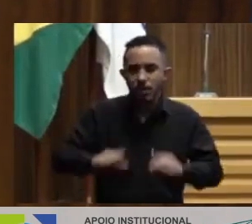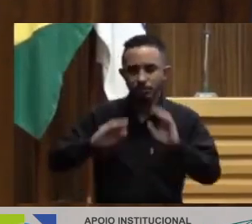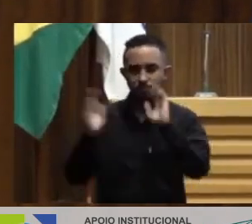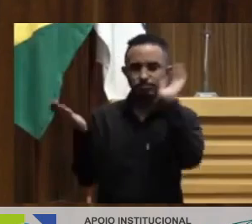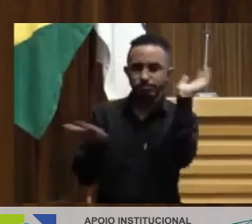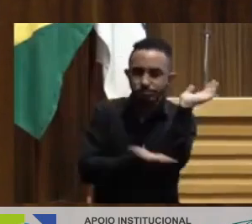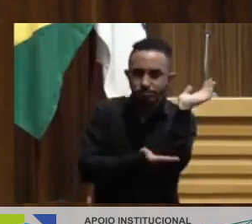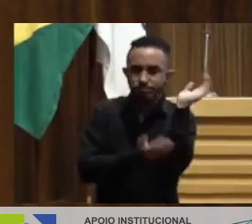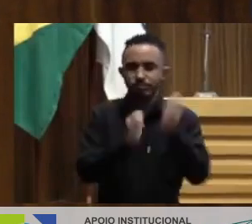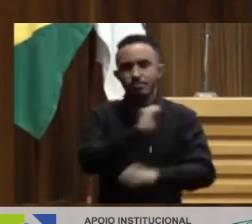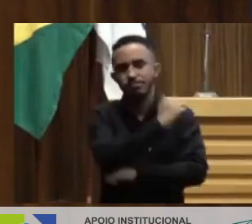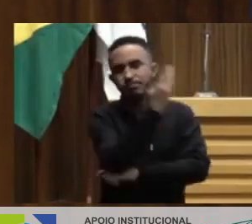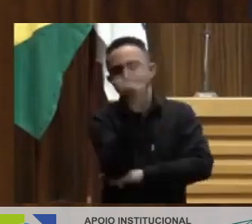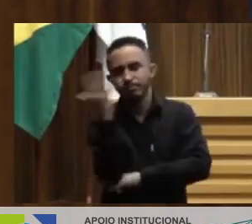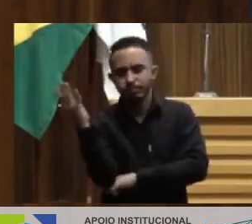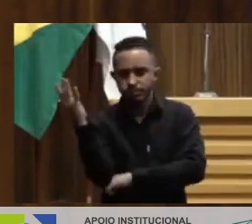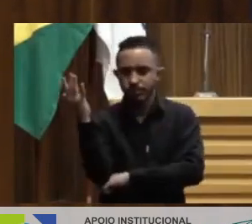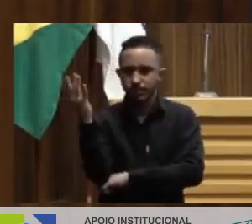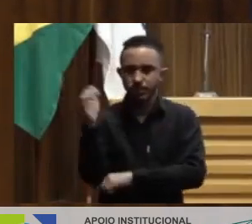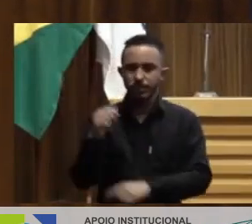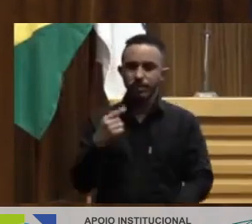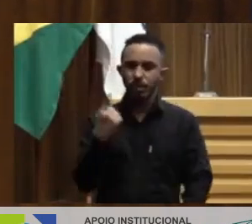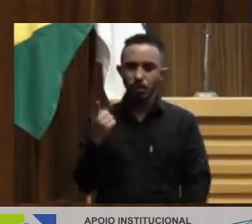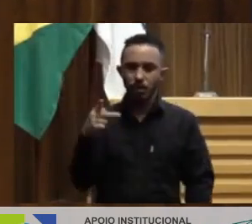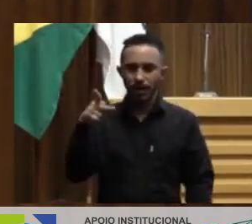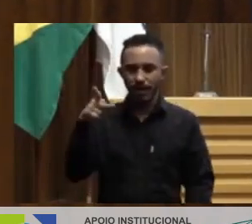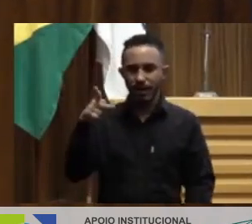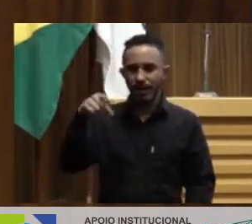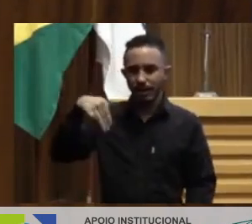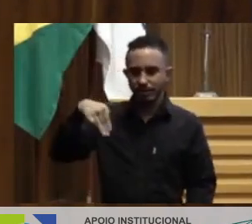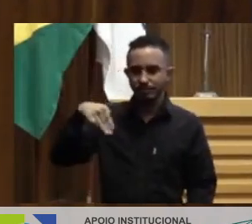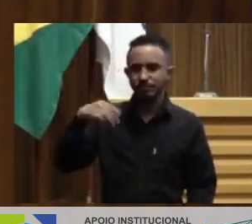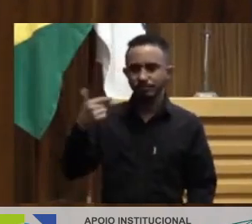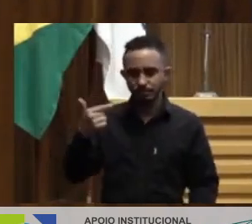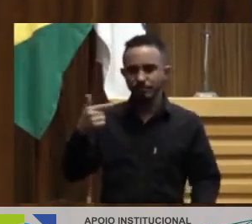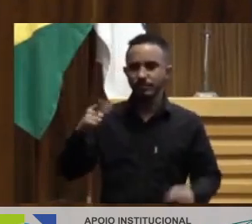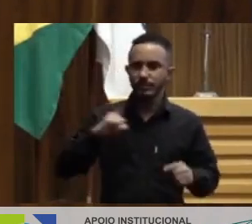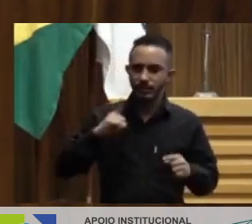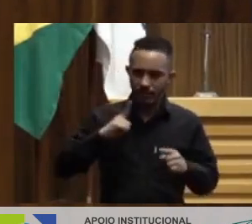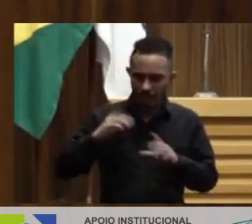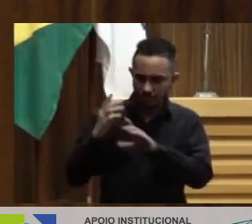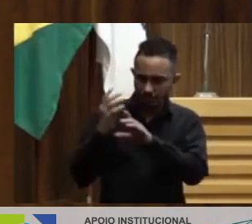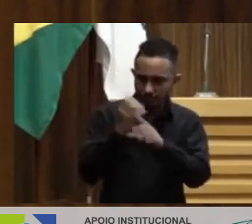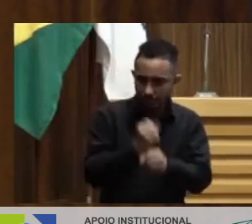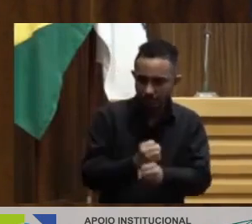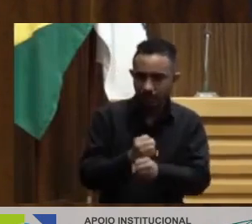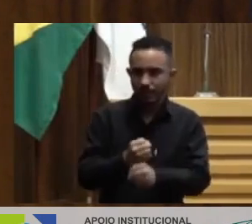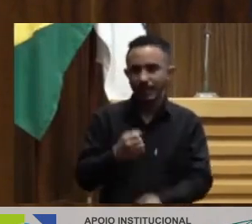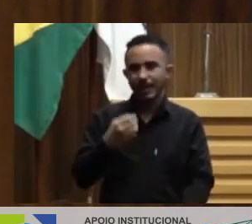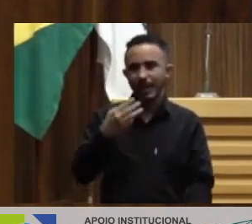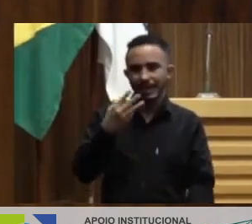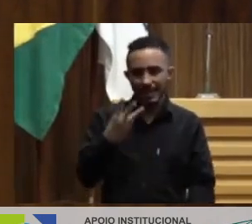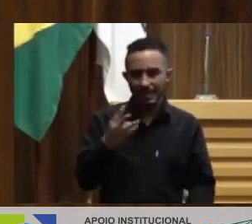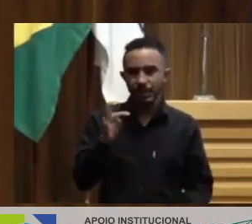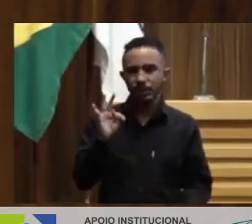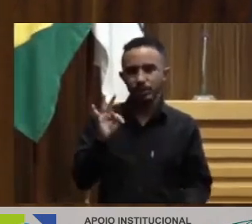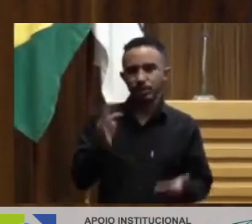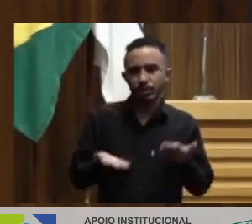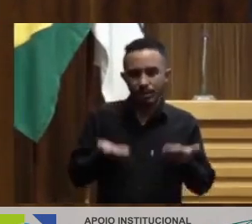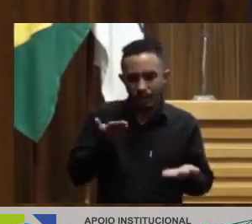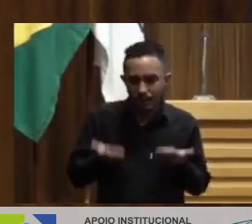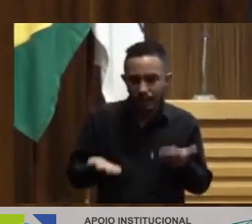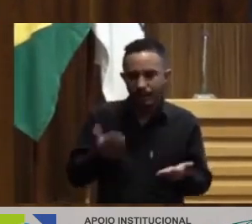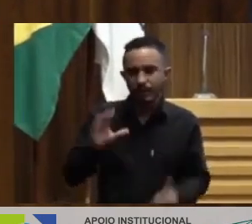item primeiríssimo. Um hectare de mata derrubado e queimado emite 300 toneladas